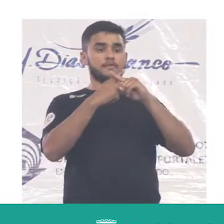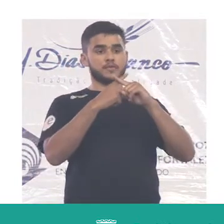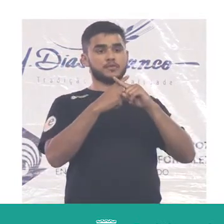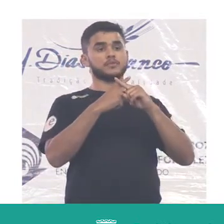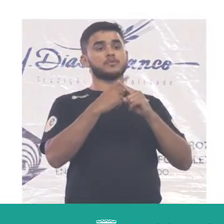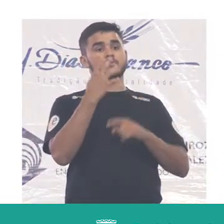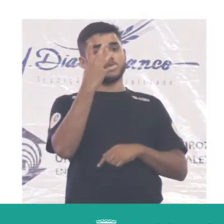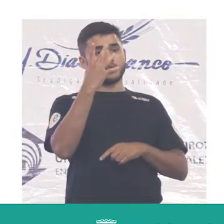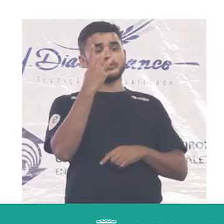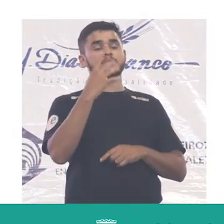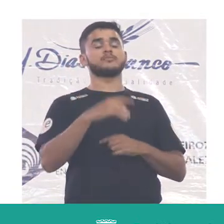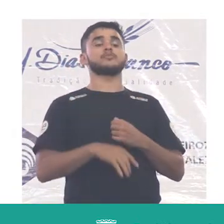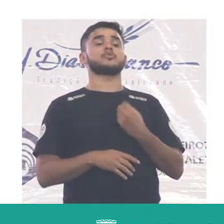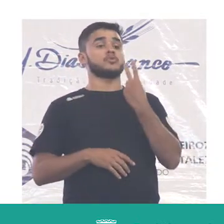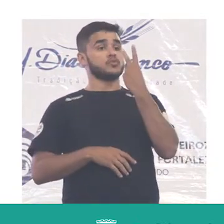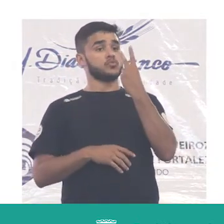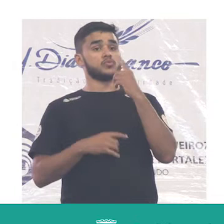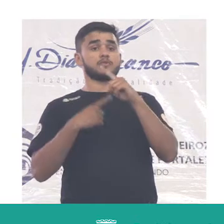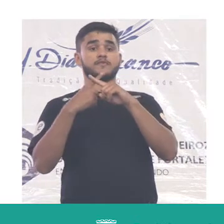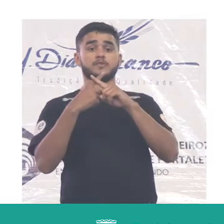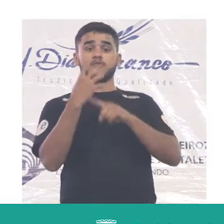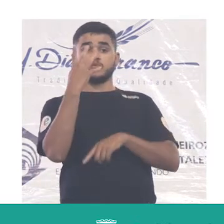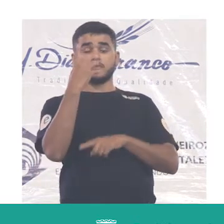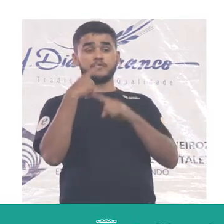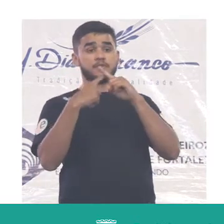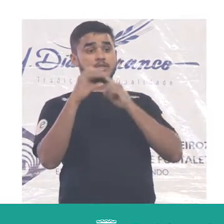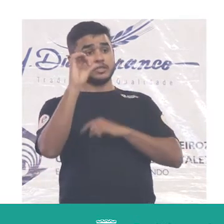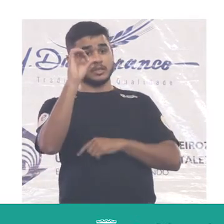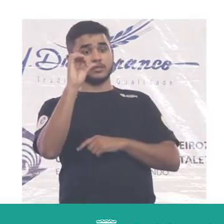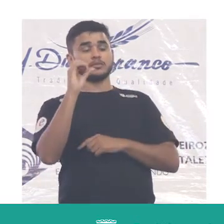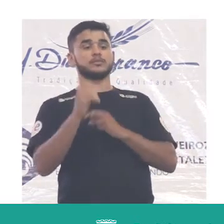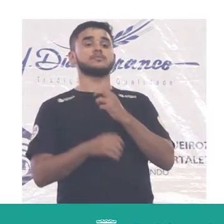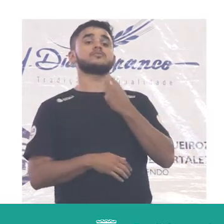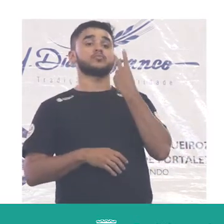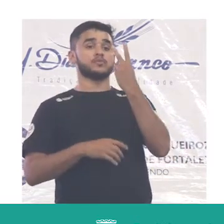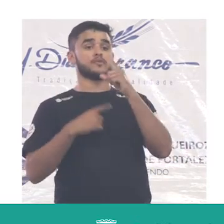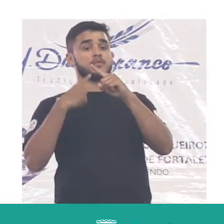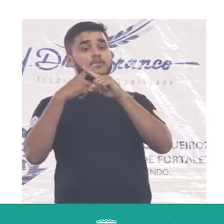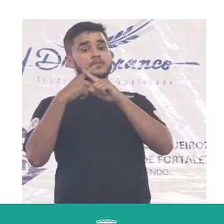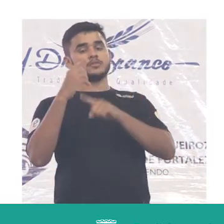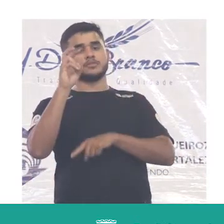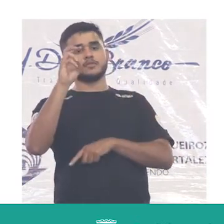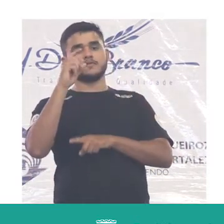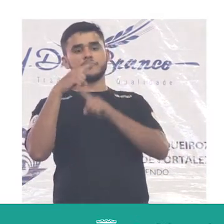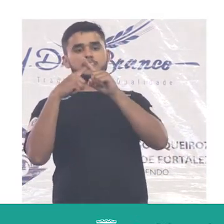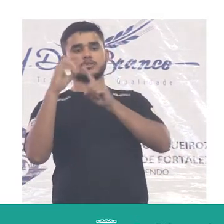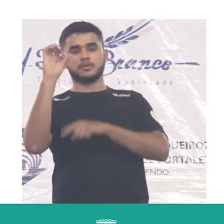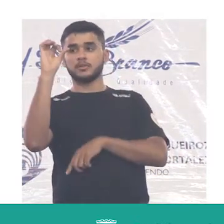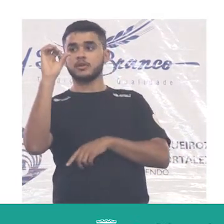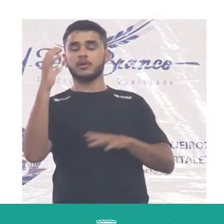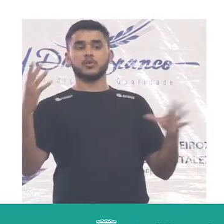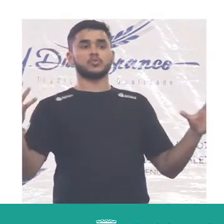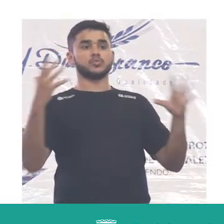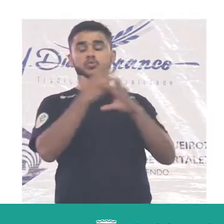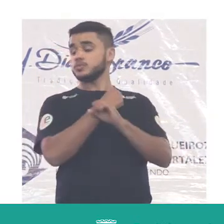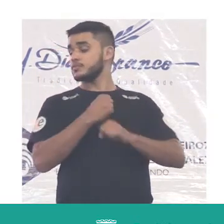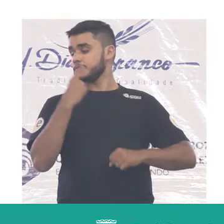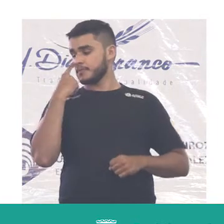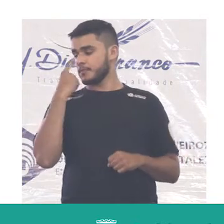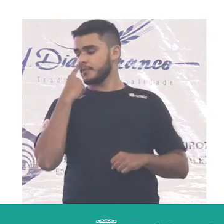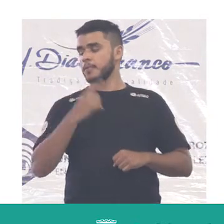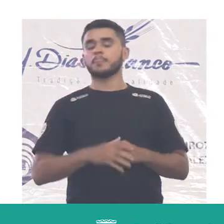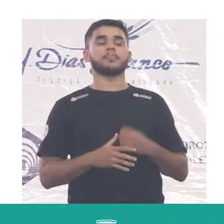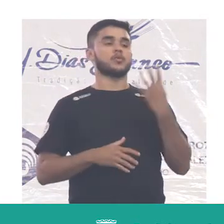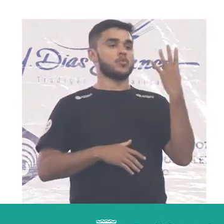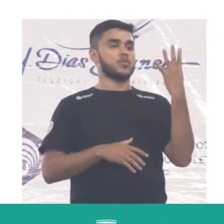2 vezes o 4 vezes 6 e 2 vezes o 5 vezes 6. Quando você conta todos eles somados, vai dar 40